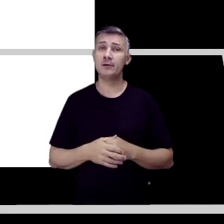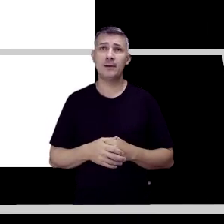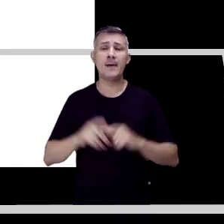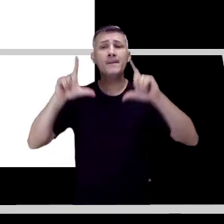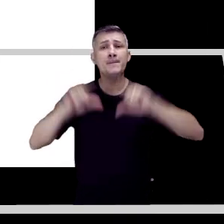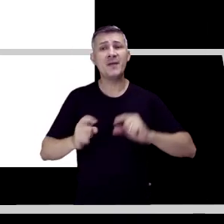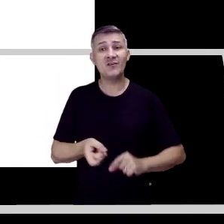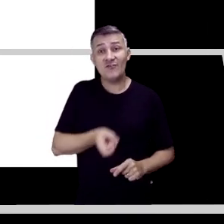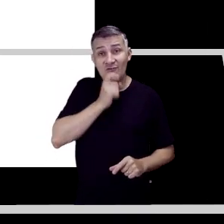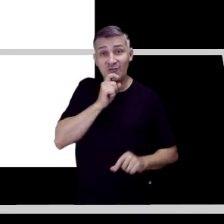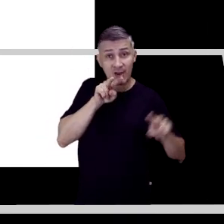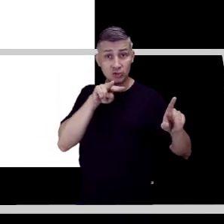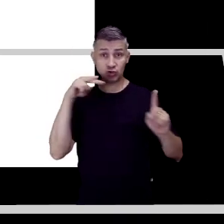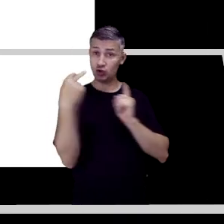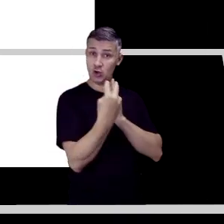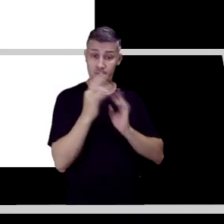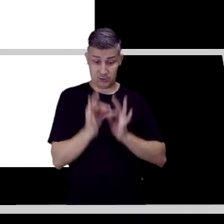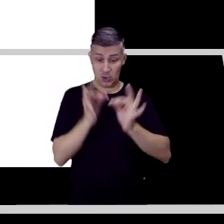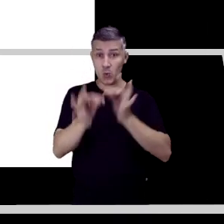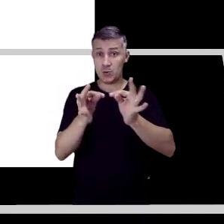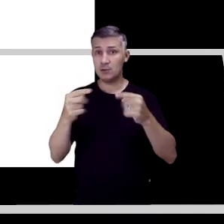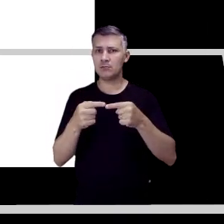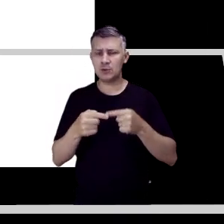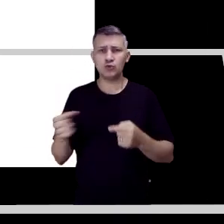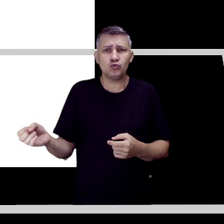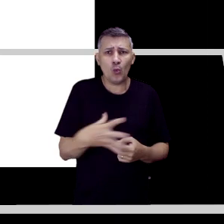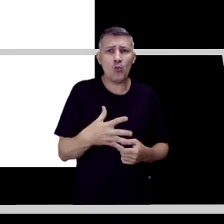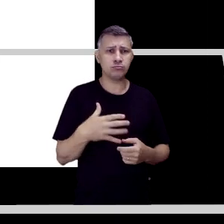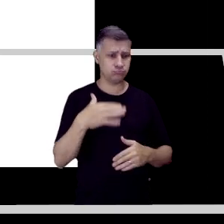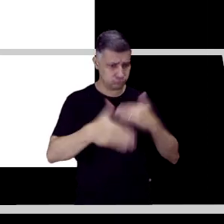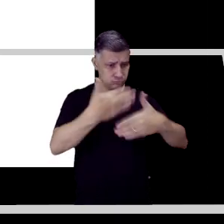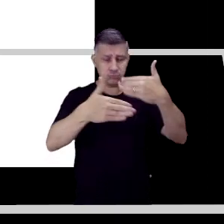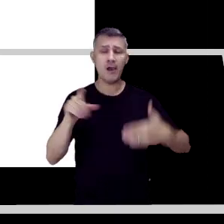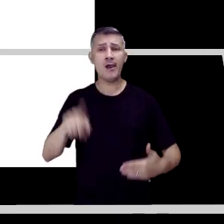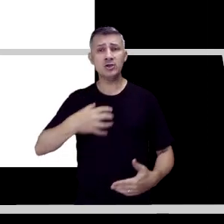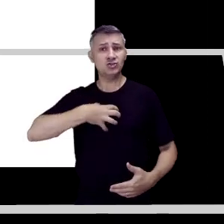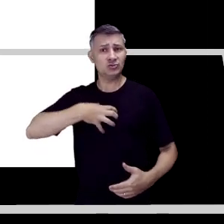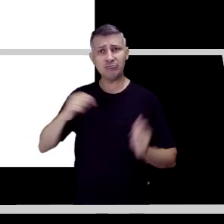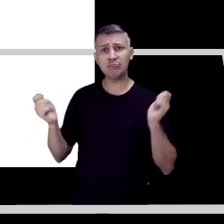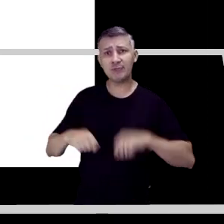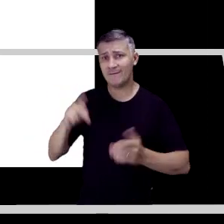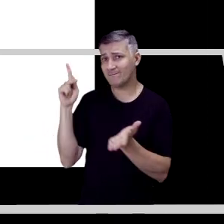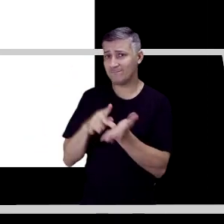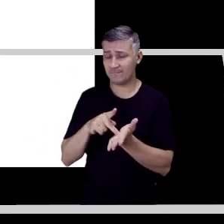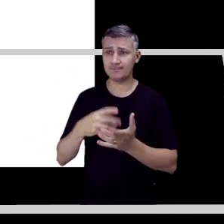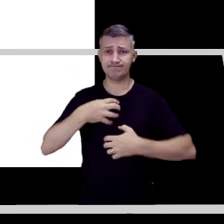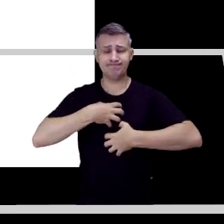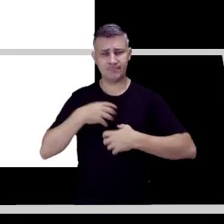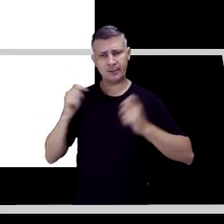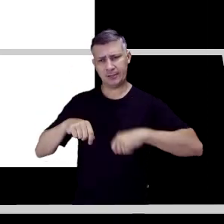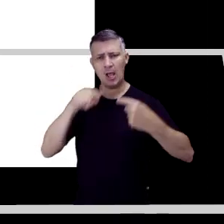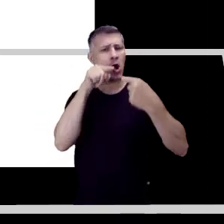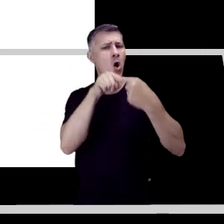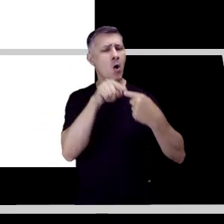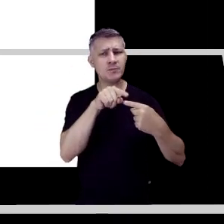né, menos fria de olhar para a tecnologia, ou a tecnologia assim atualizada, de uma forma que ela possa de fato servir